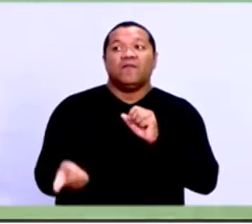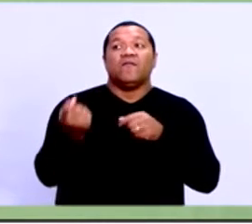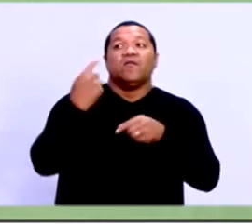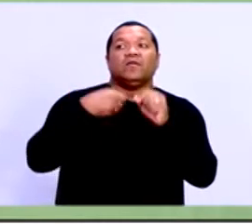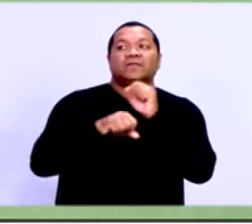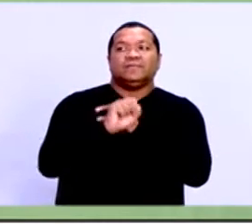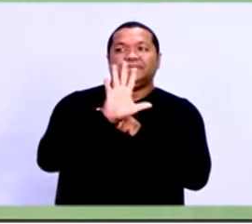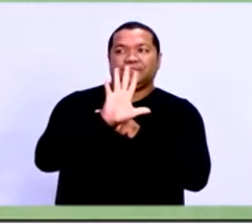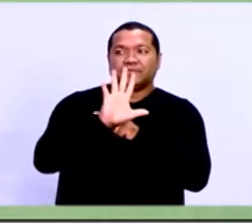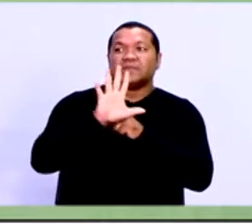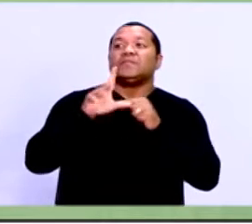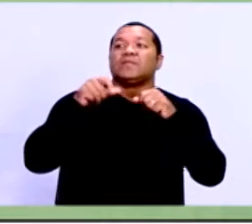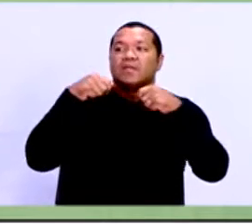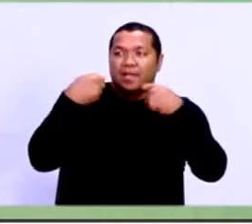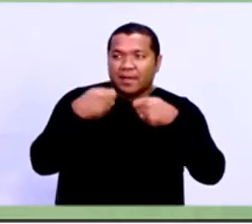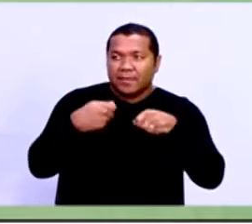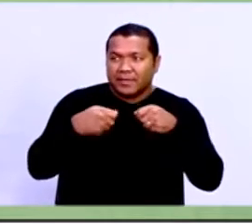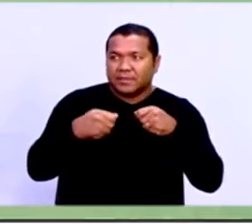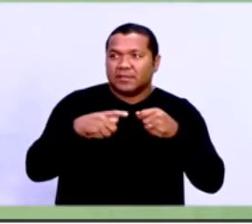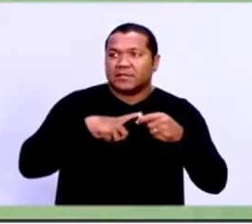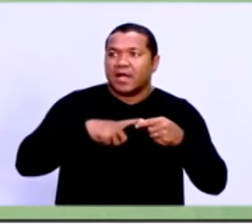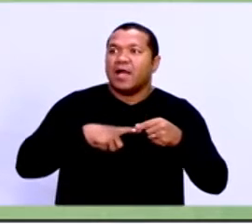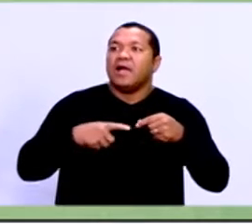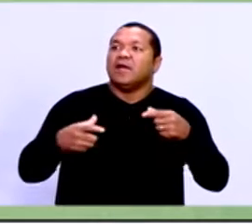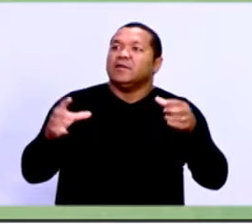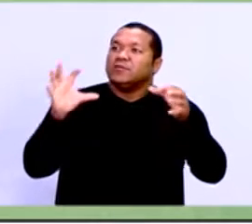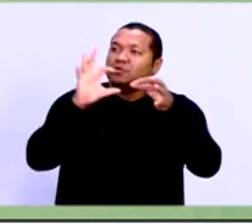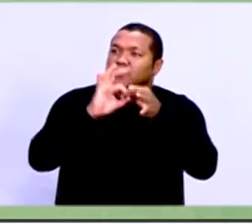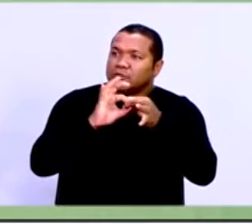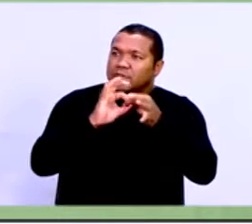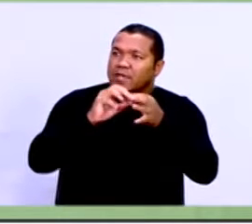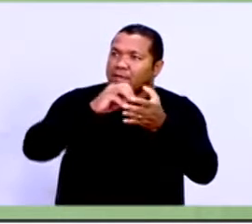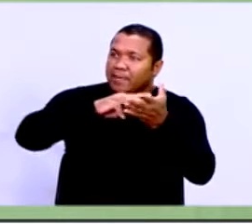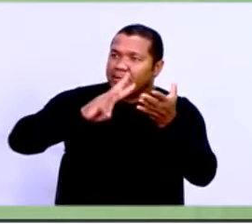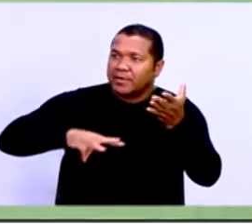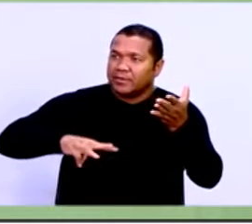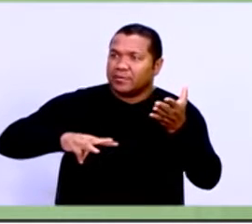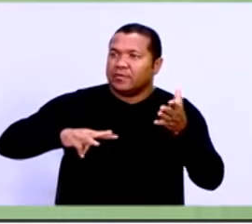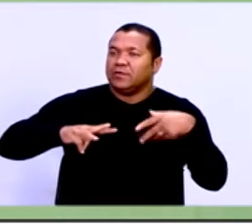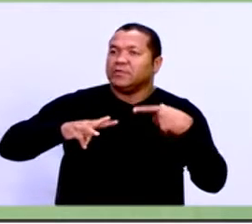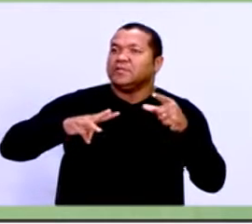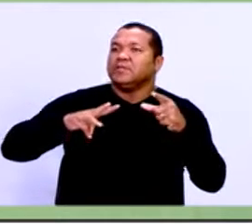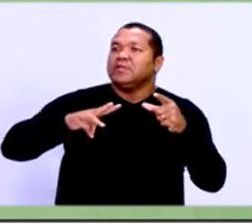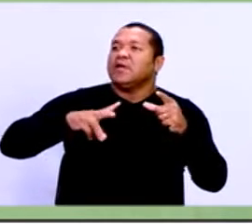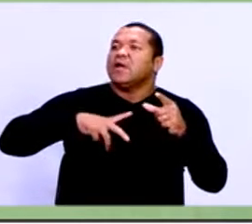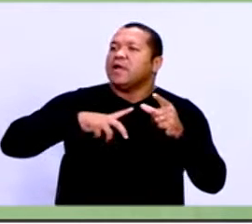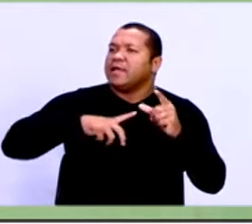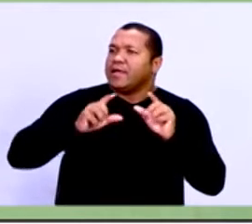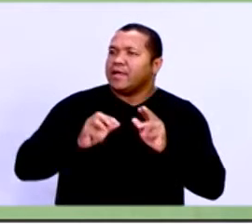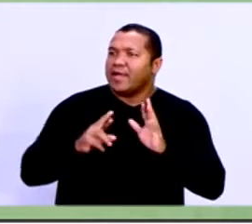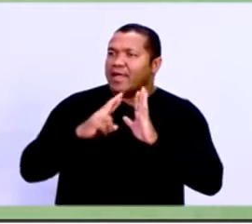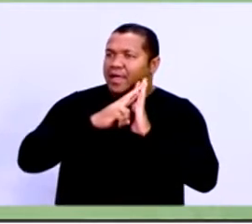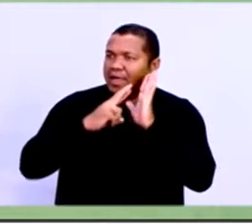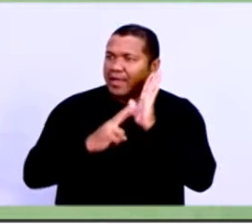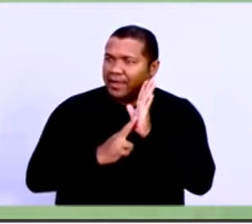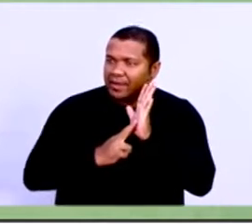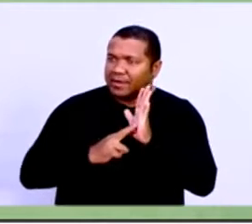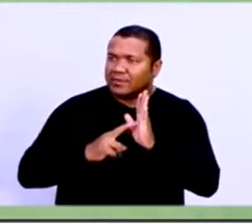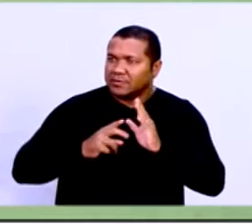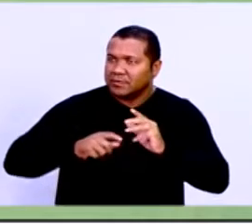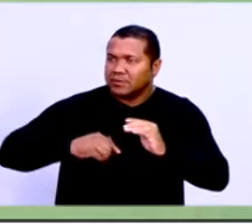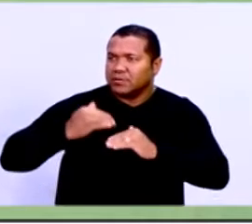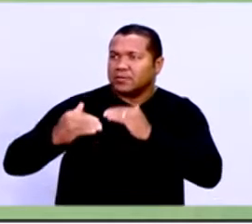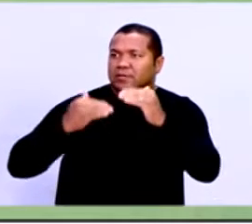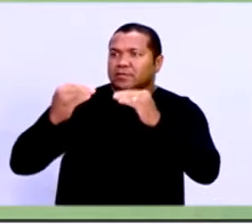precisa estar associada metodologias e padrões de desenvolvimento a gente não pode desenhar de qualquer